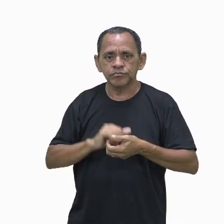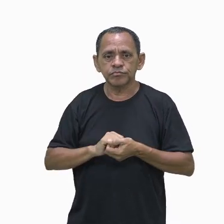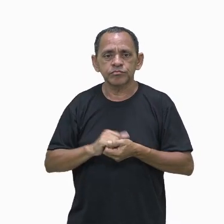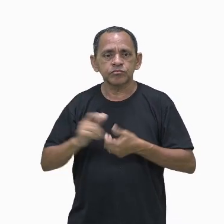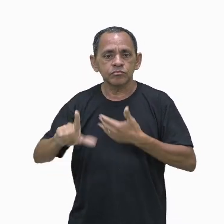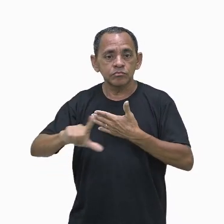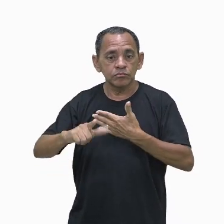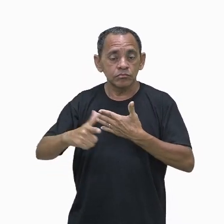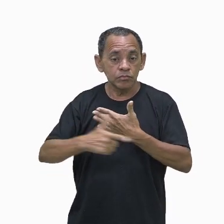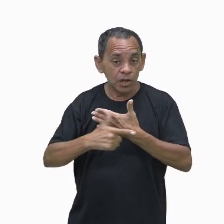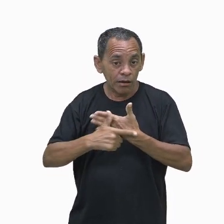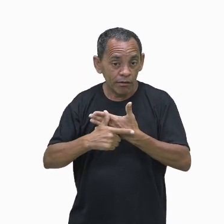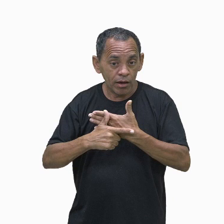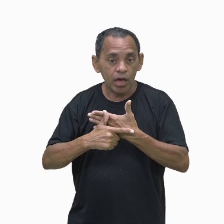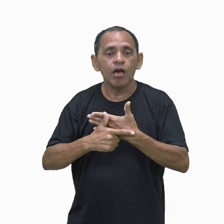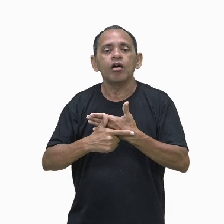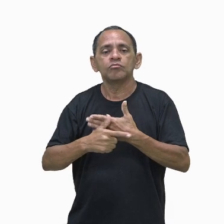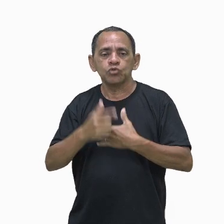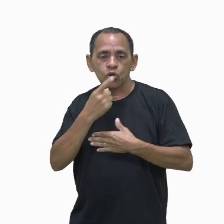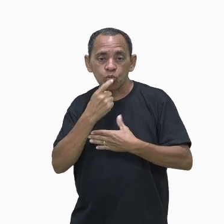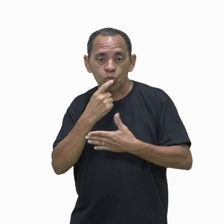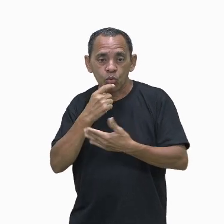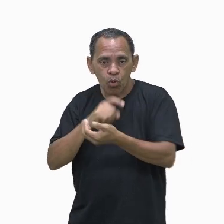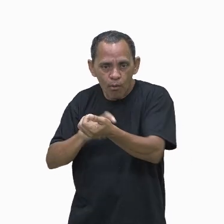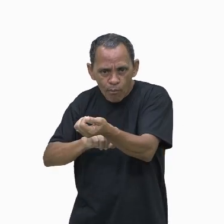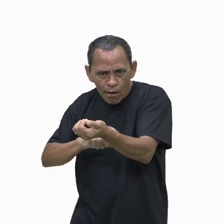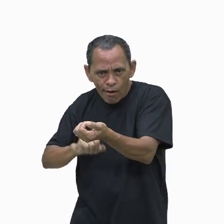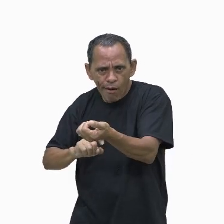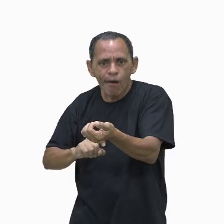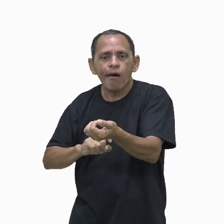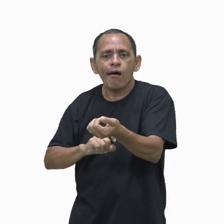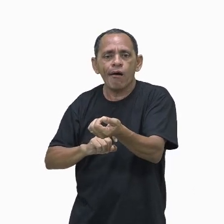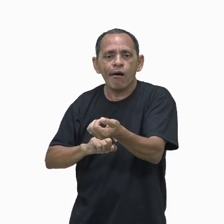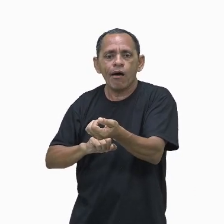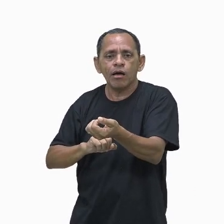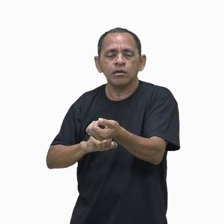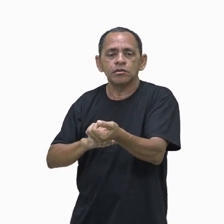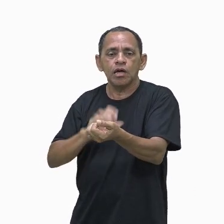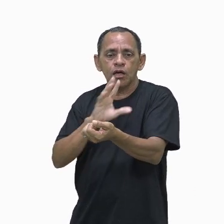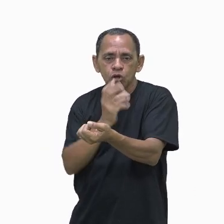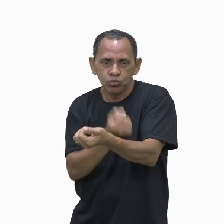na coagulação sanguínea, né? A heparina, que tem na sua composição um